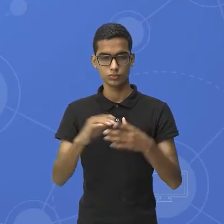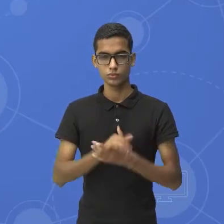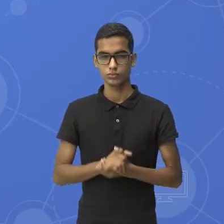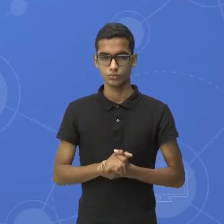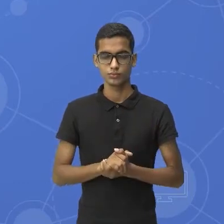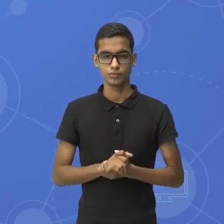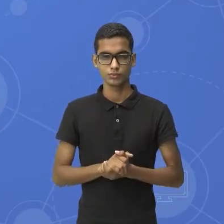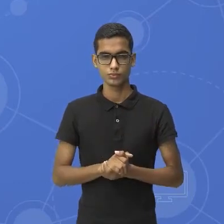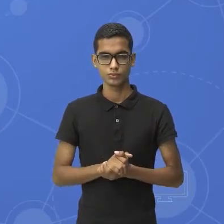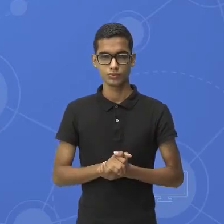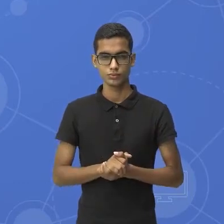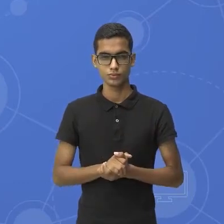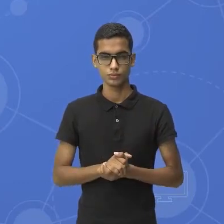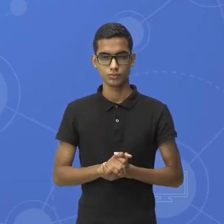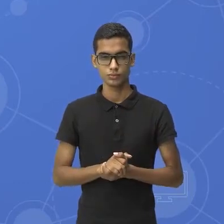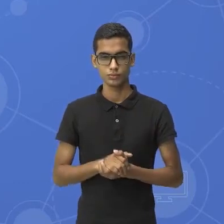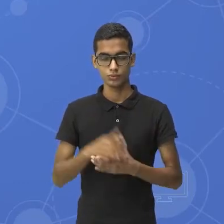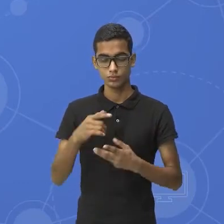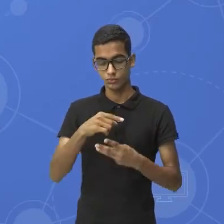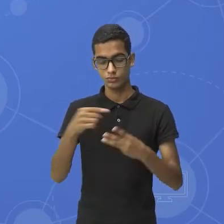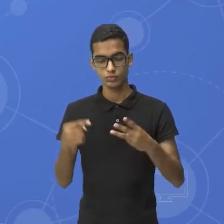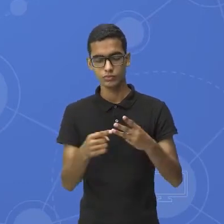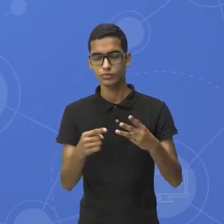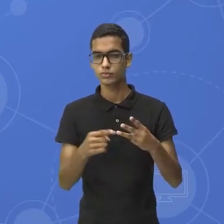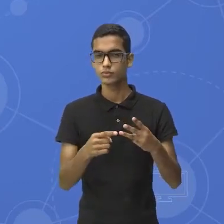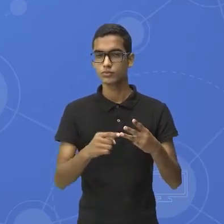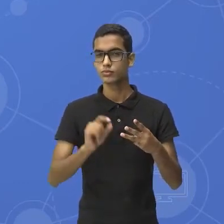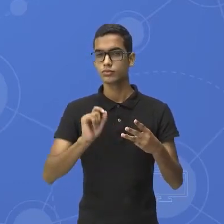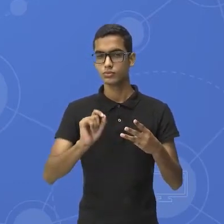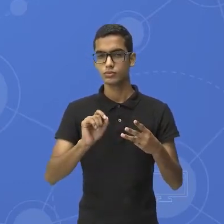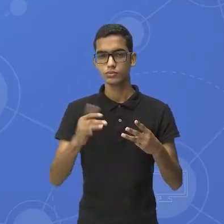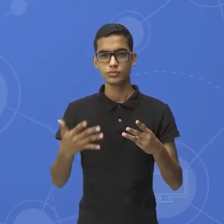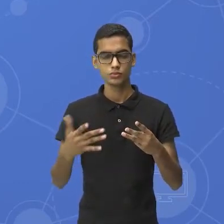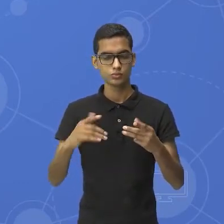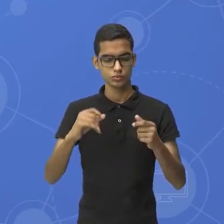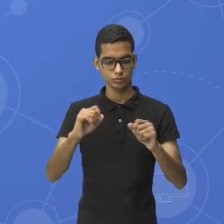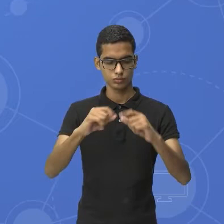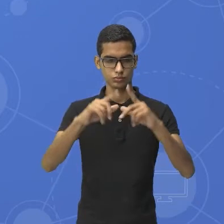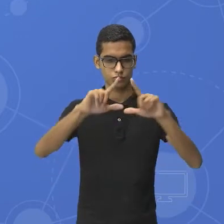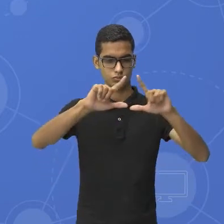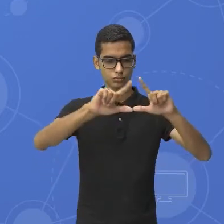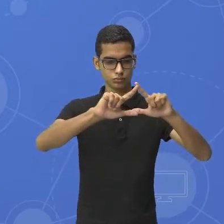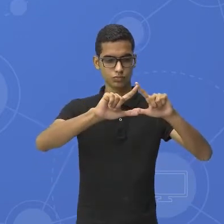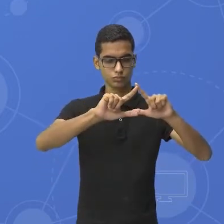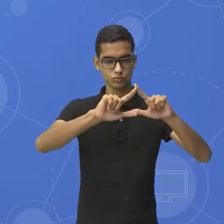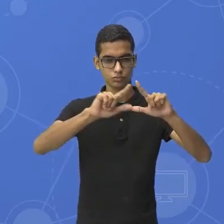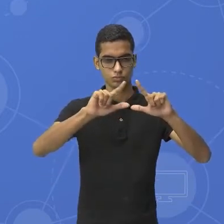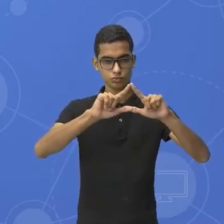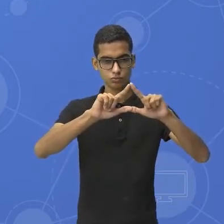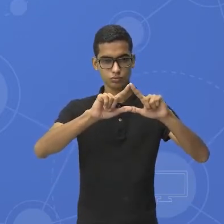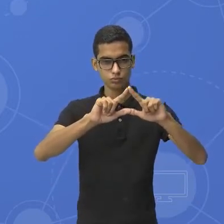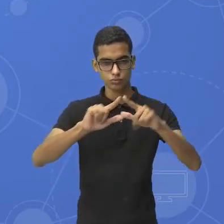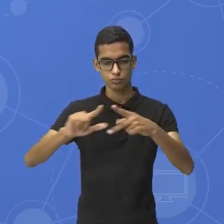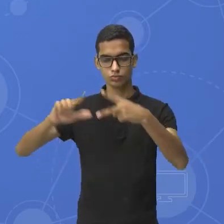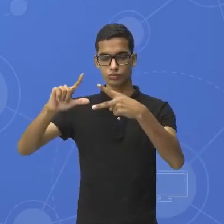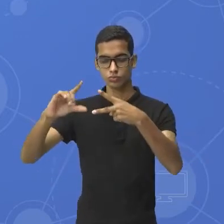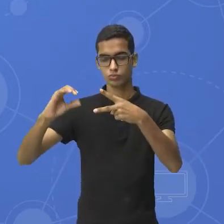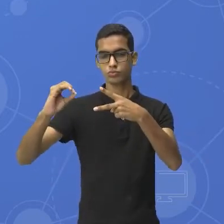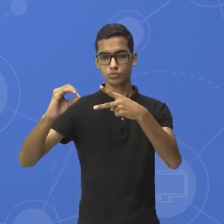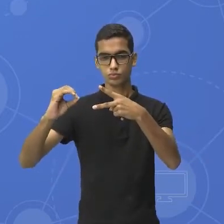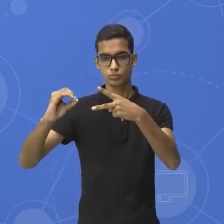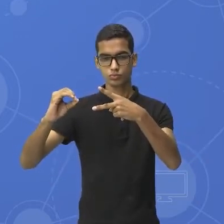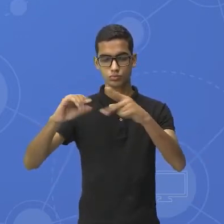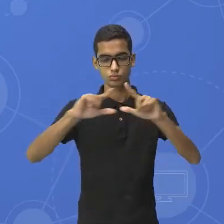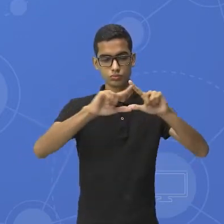tá bom? E a terceira situação é quando o delta for menor do que zero. Quando o delta for menor do que zero, ou seja, quando ele